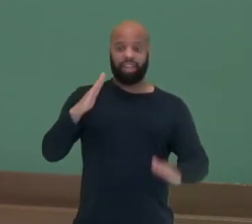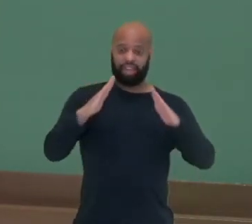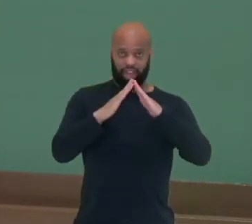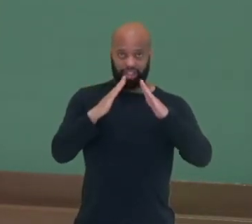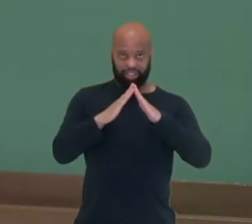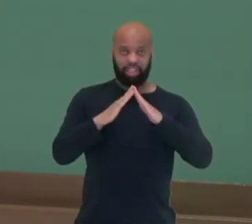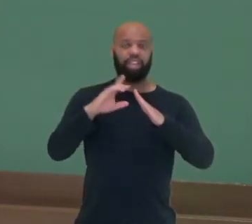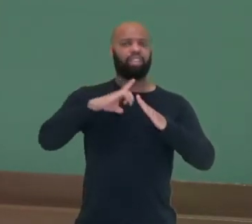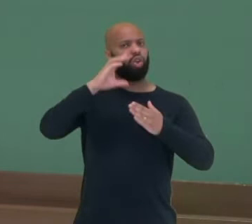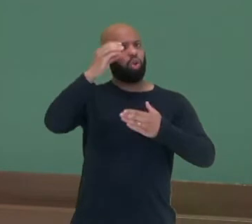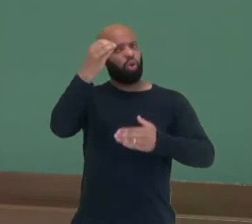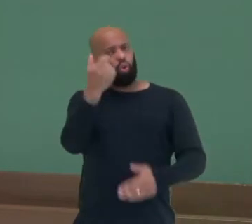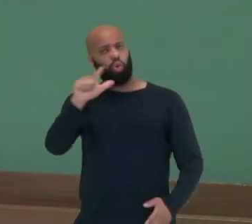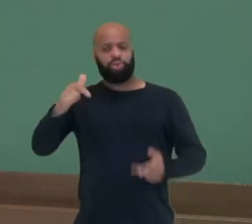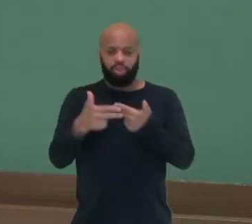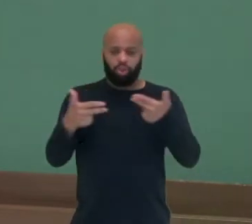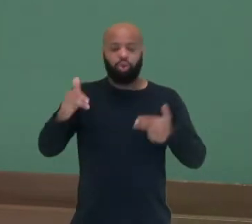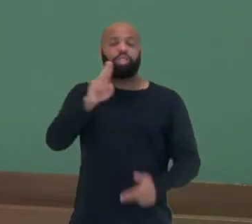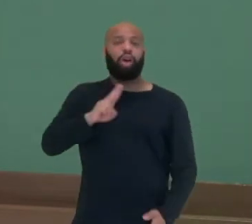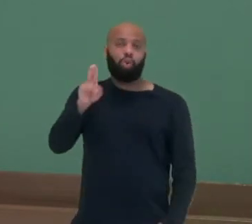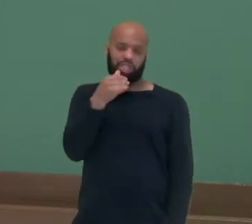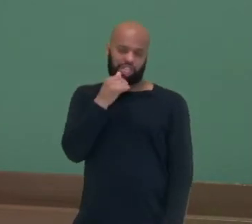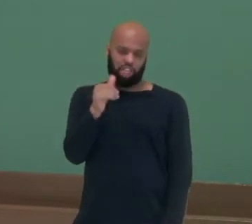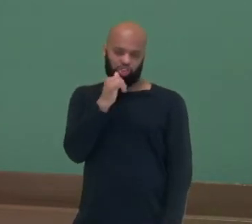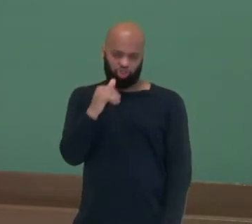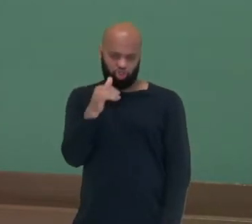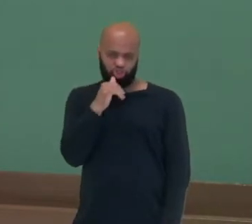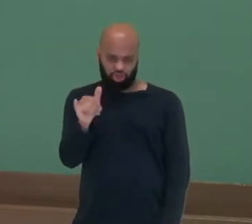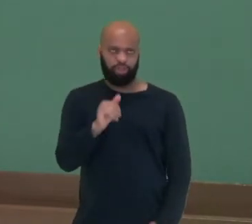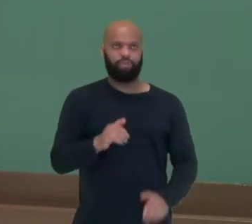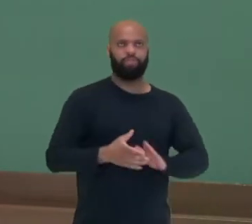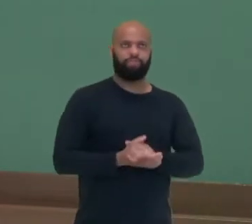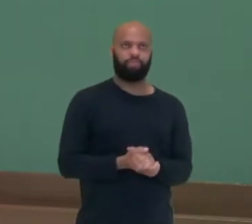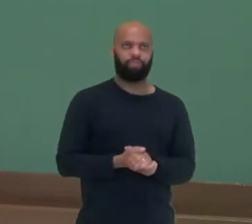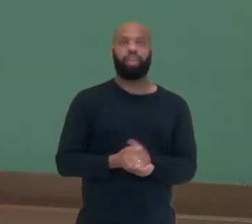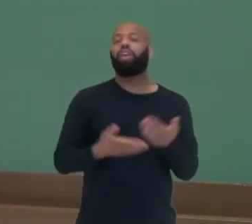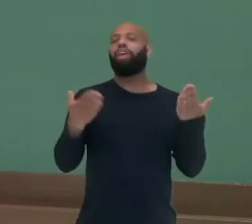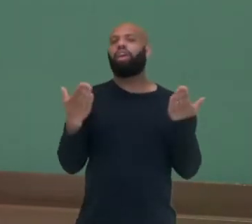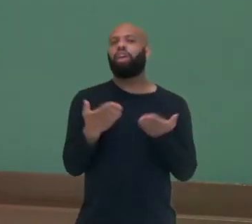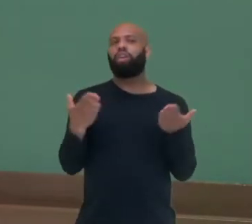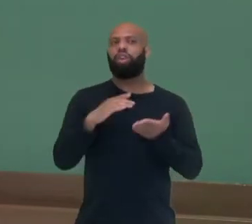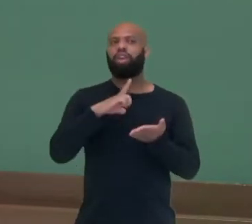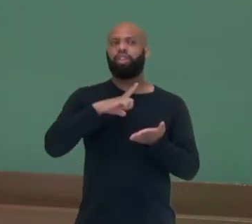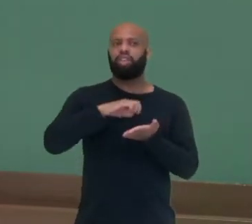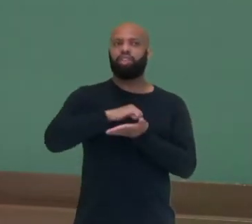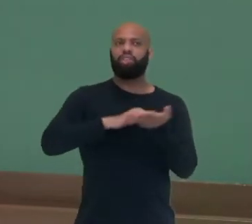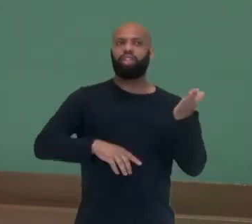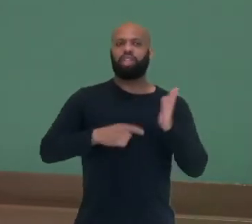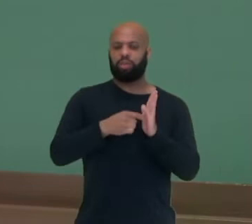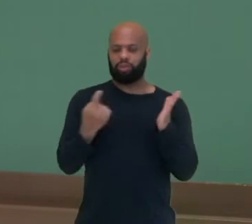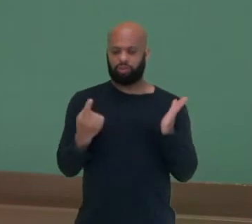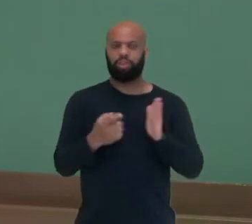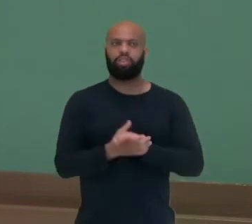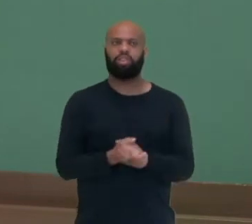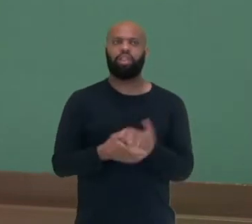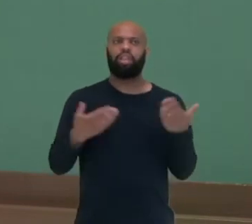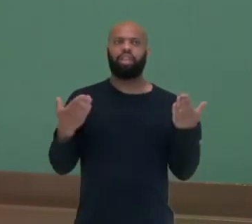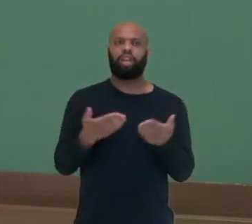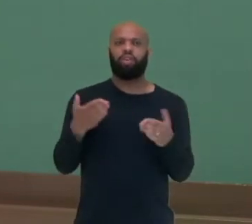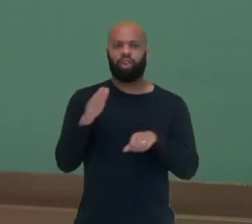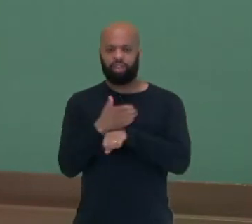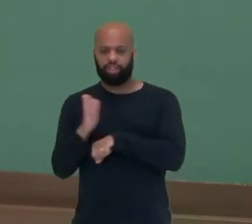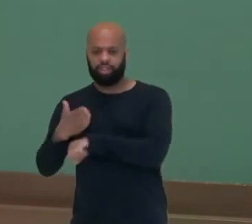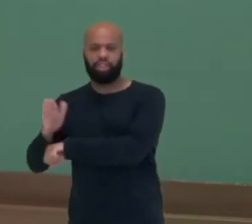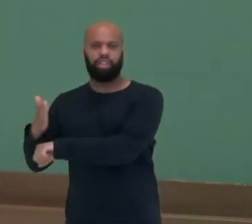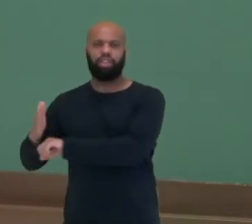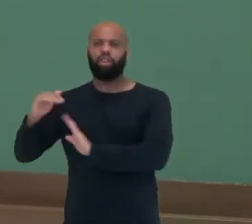outros dispositivos que também são ligados à energia elétrica. Então nós vamos para a primeira atividade. Vamos pôr em prática